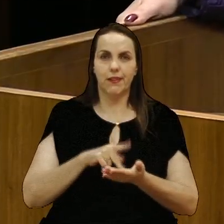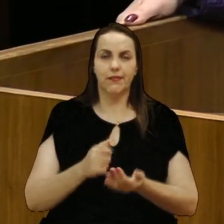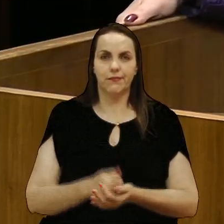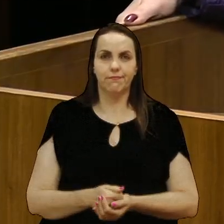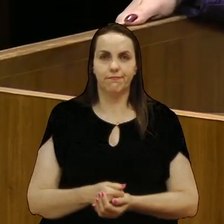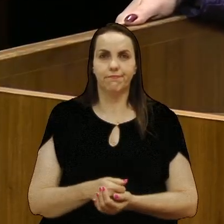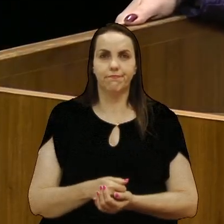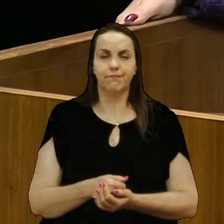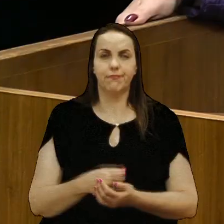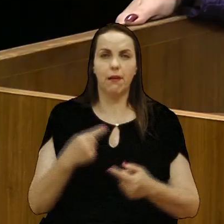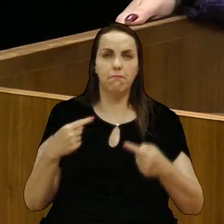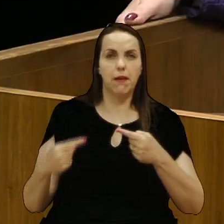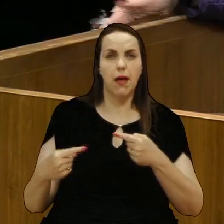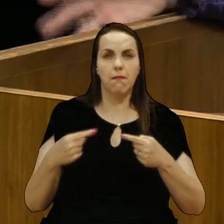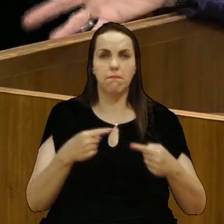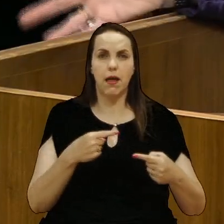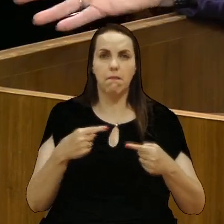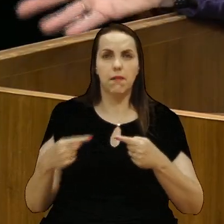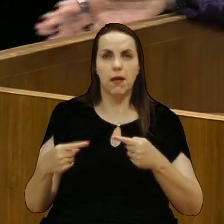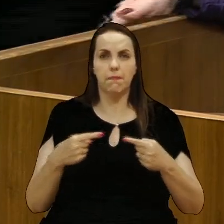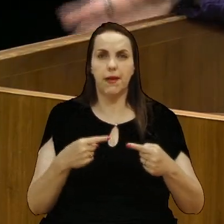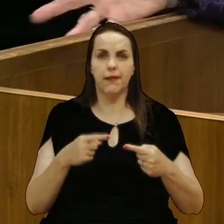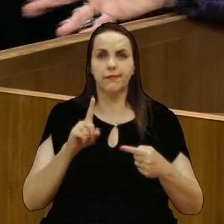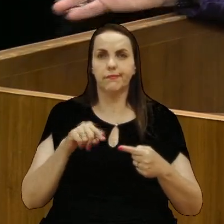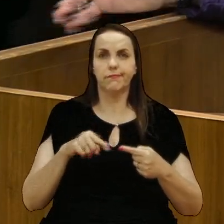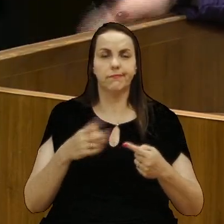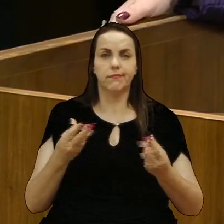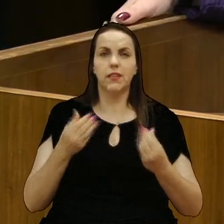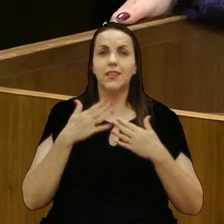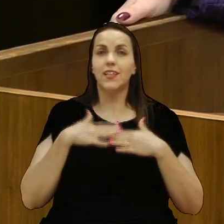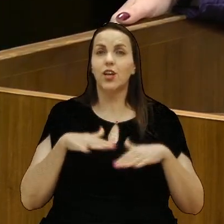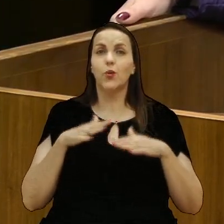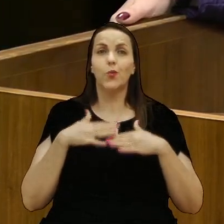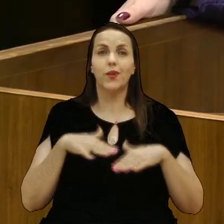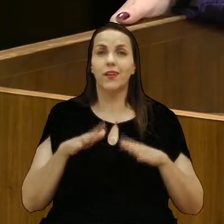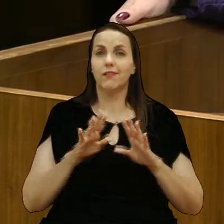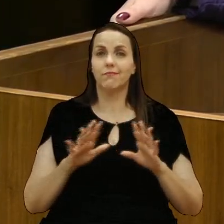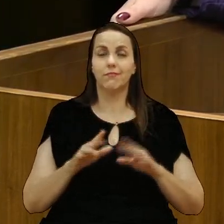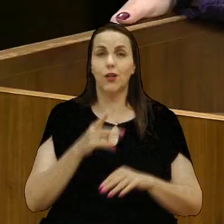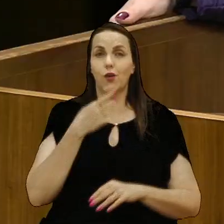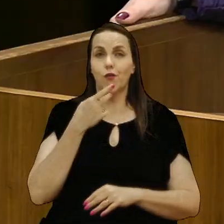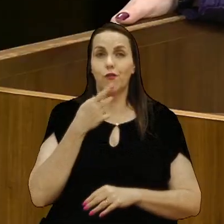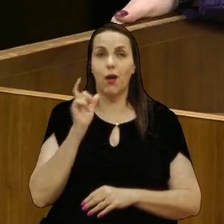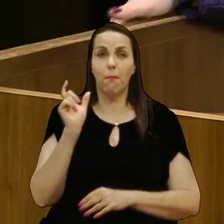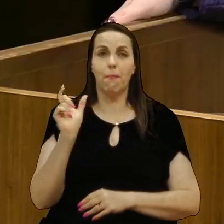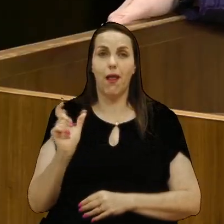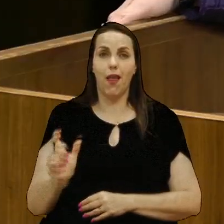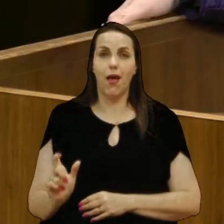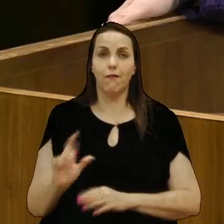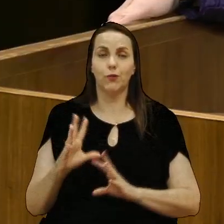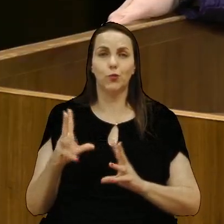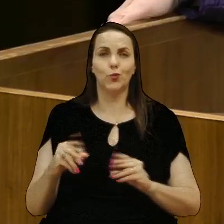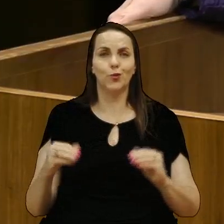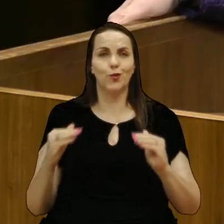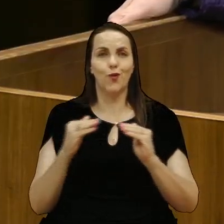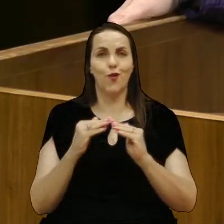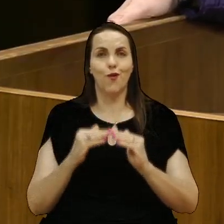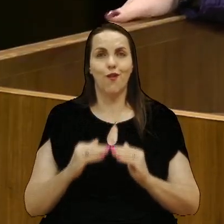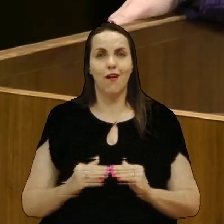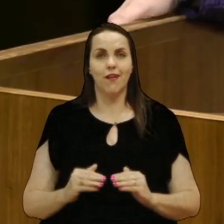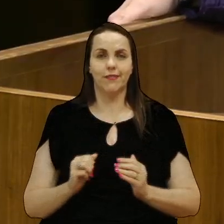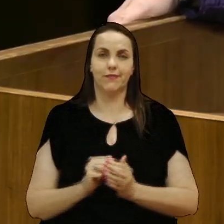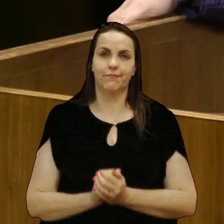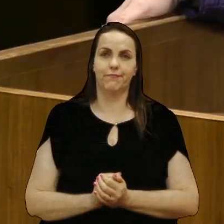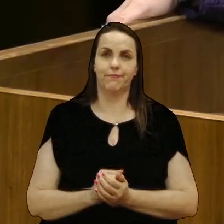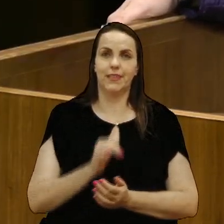faço um debate muito tranquilo, porque eu digo palavras que todo mundo concorda,